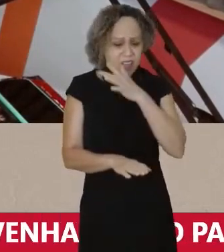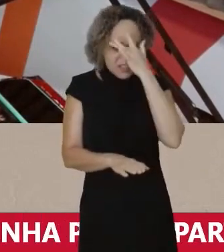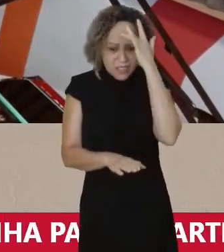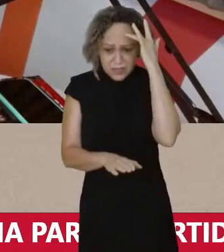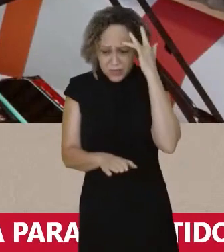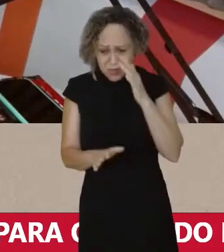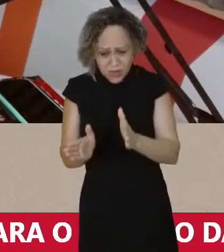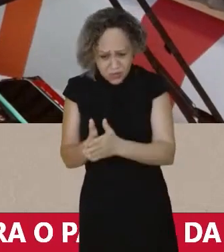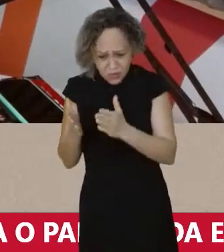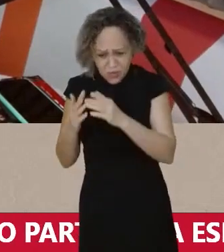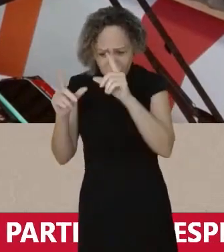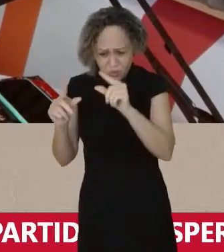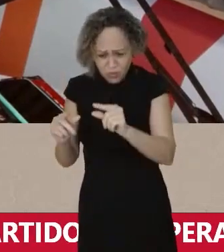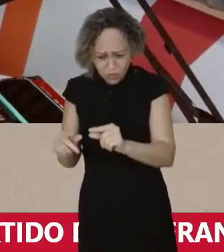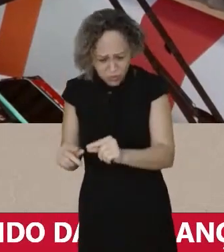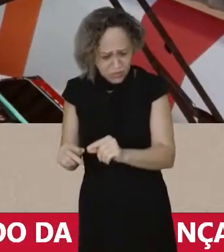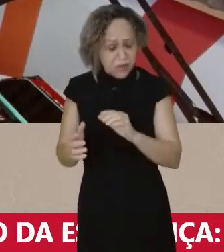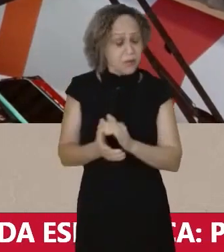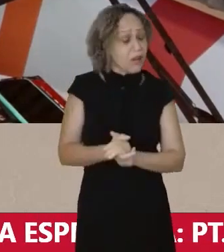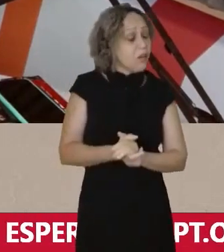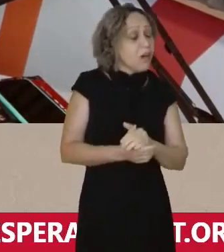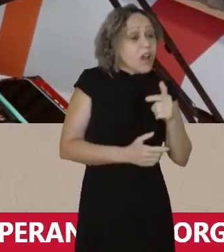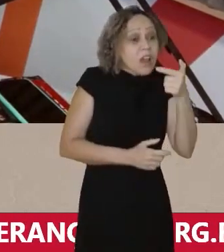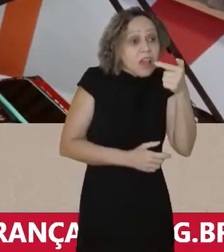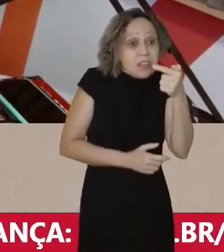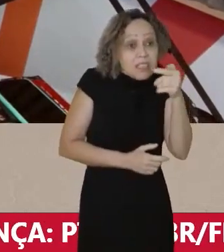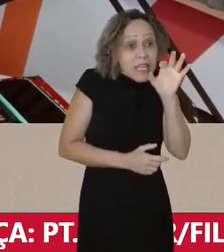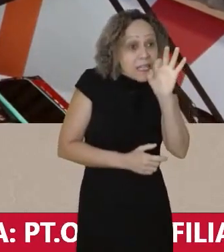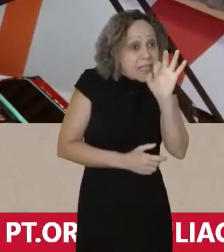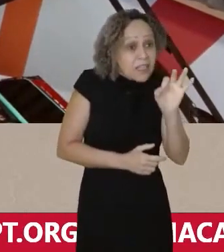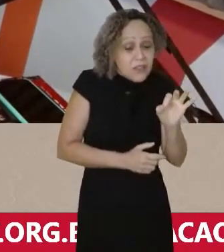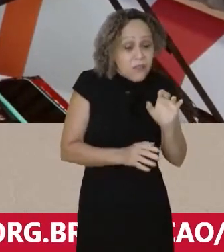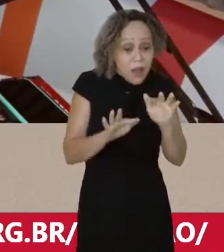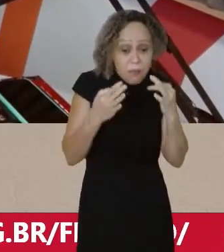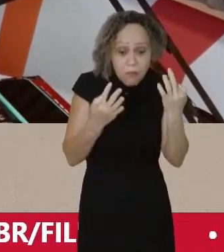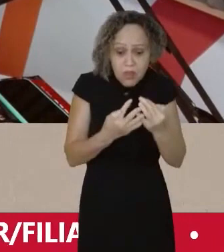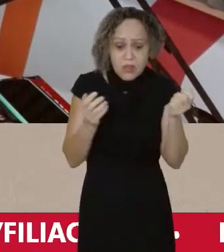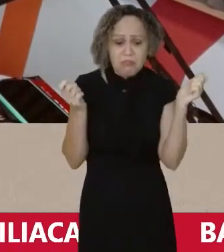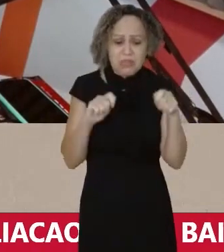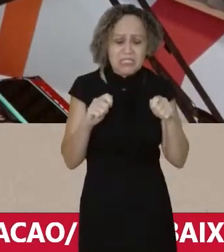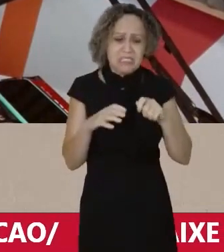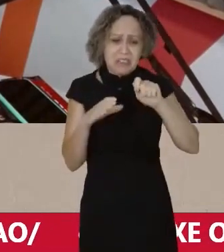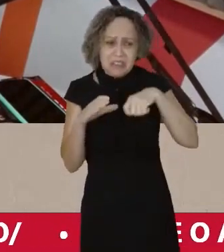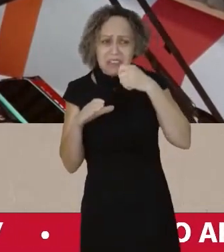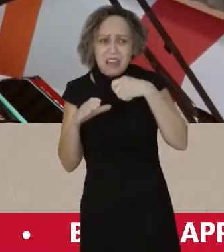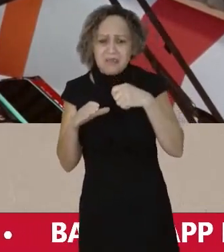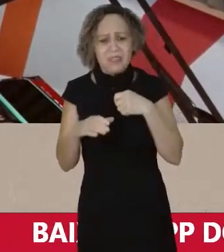pessoas ou ter 700 famílias precisando de alimento, eu só posso dar para 500,